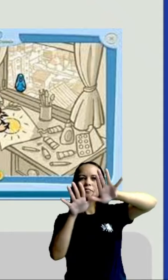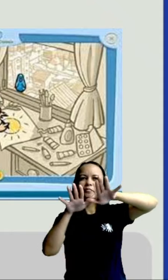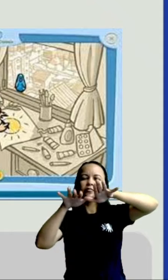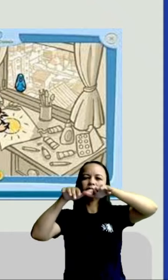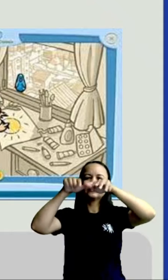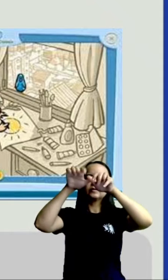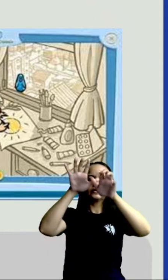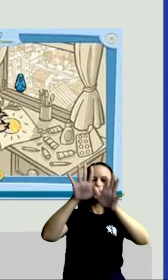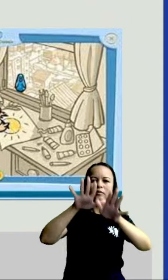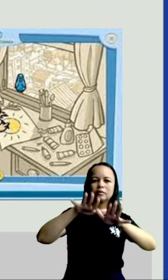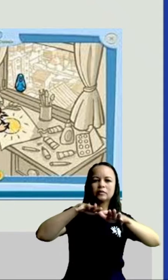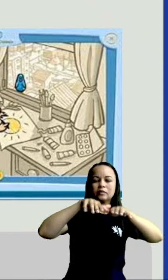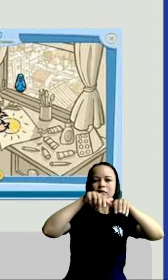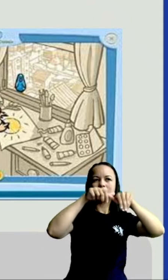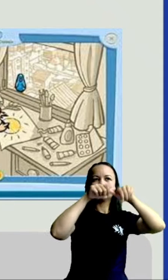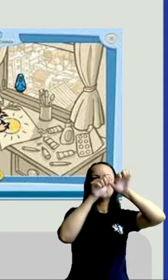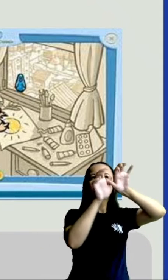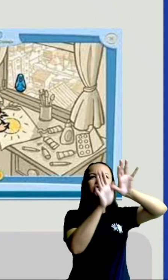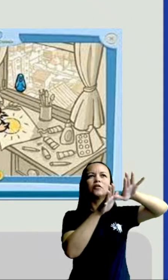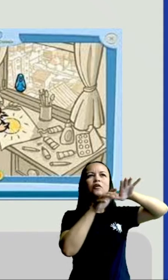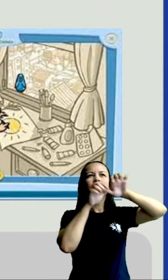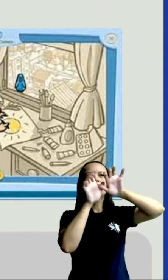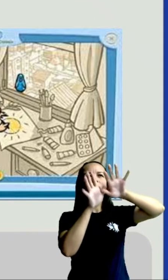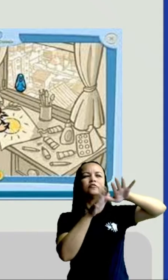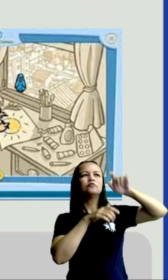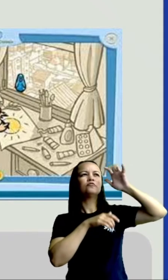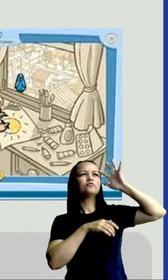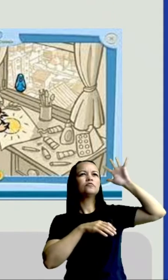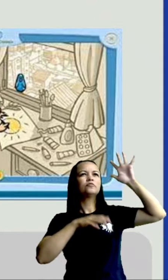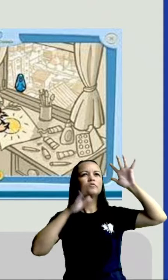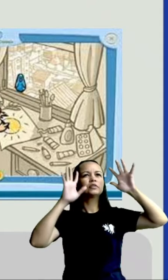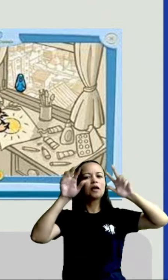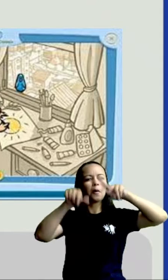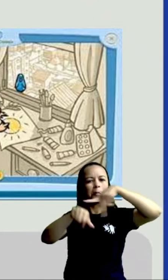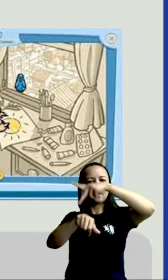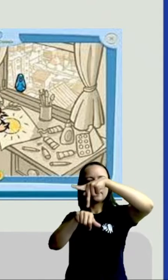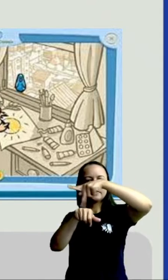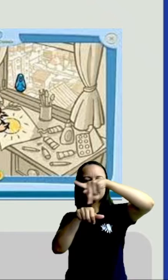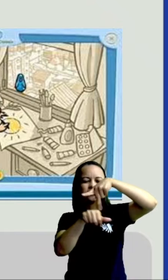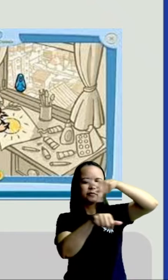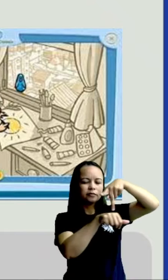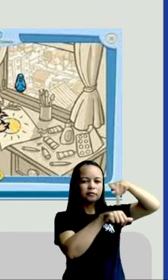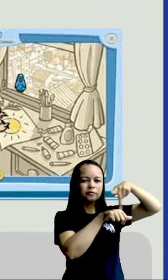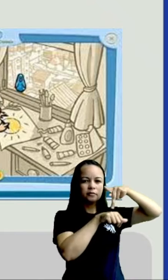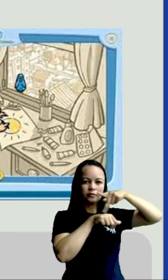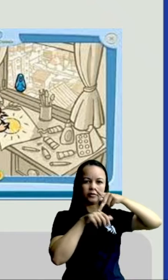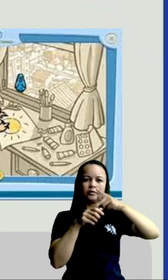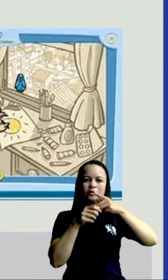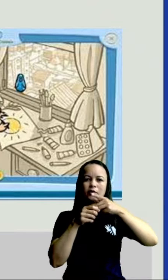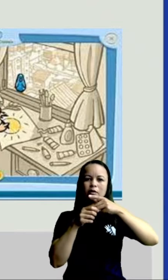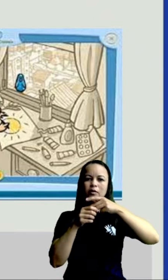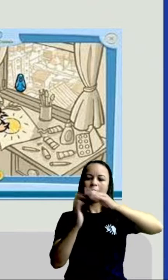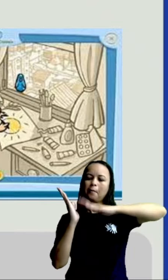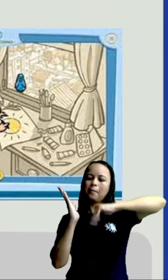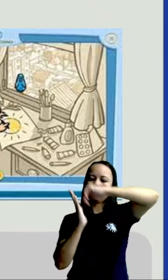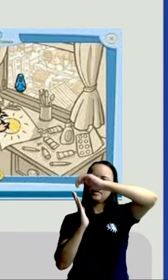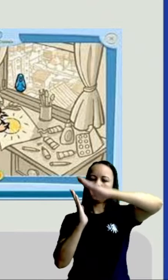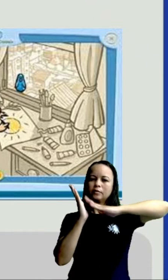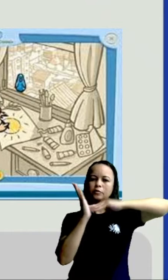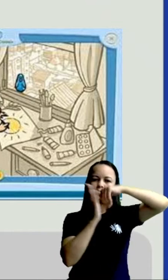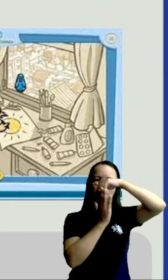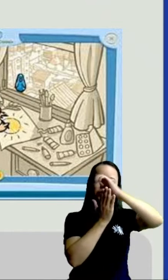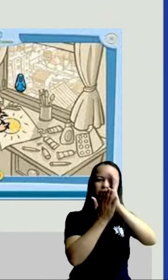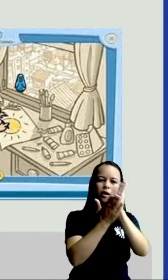Norte Sul vou com ela viajando Havaí Pequim ou Istambul o barco a